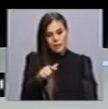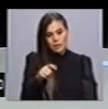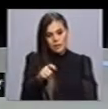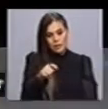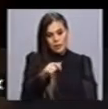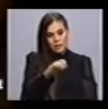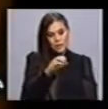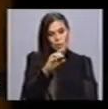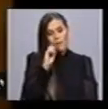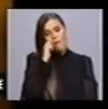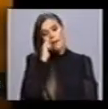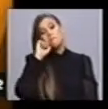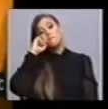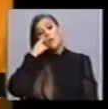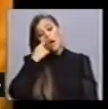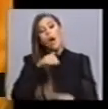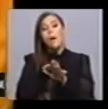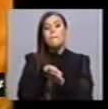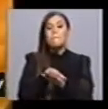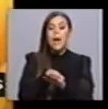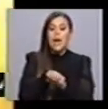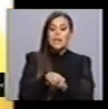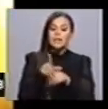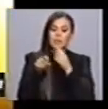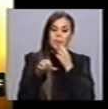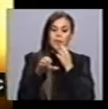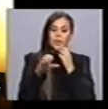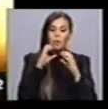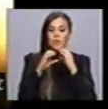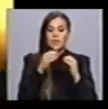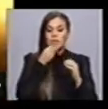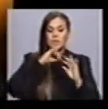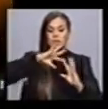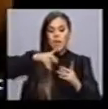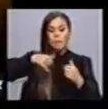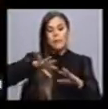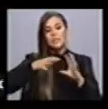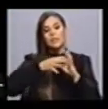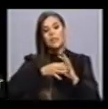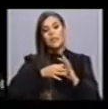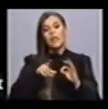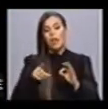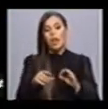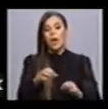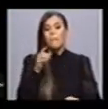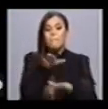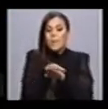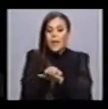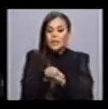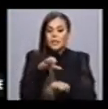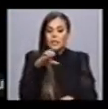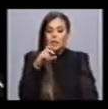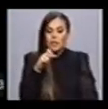sofre com isso? Olha, muitos. Se calhar as próprias comunicações da Terra, mas em particular, ao nível da biologia, os cachalotes ficam